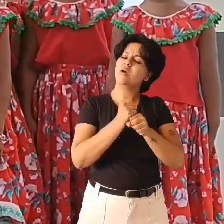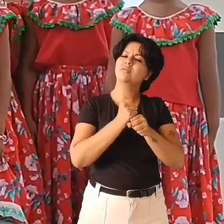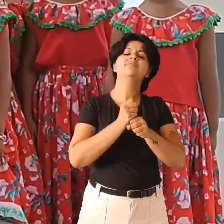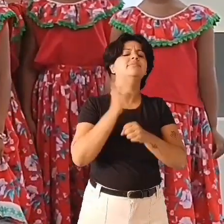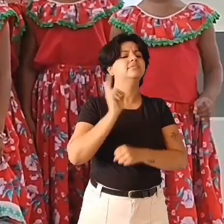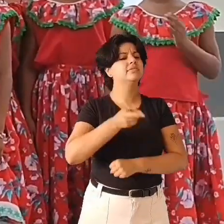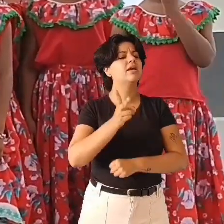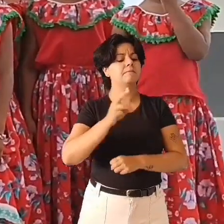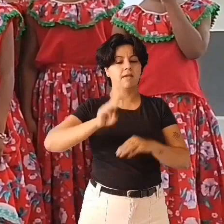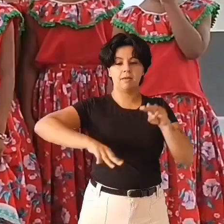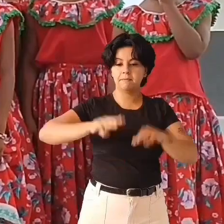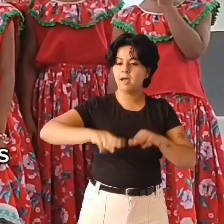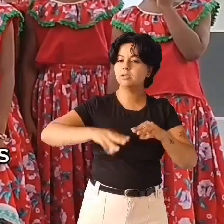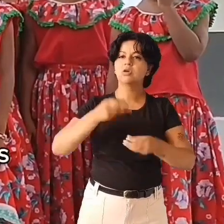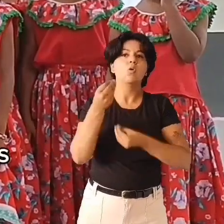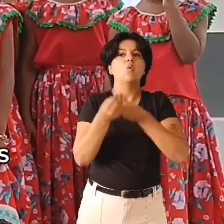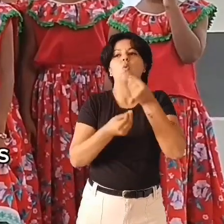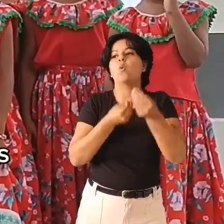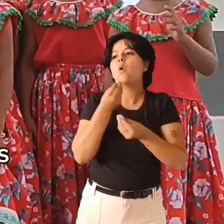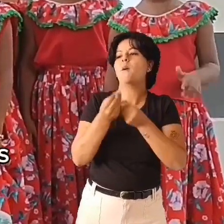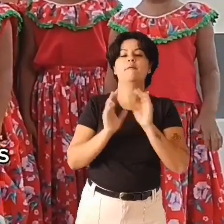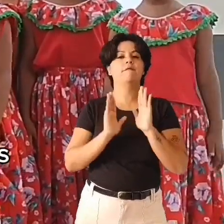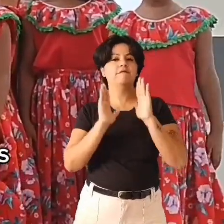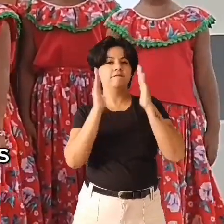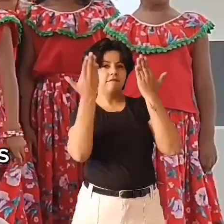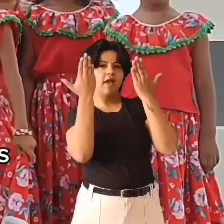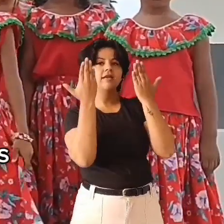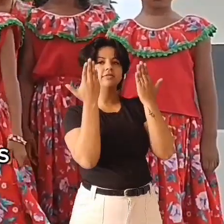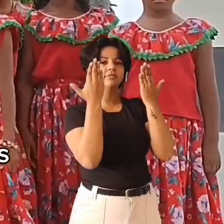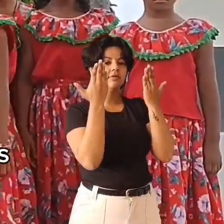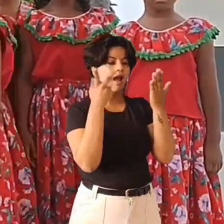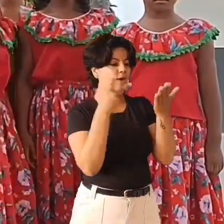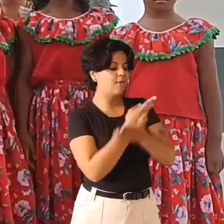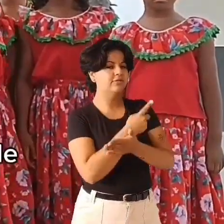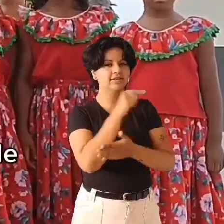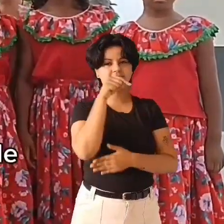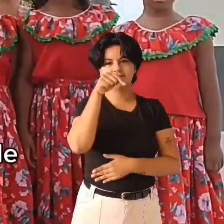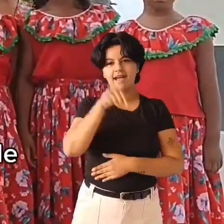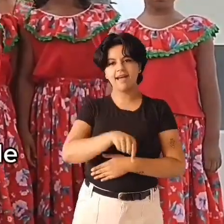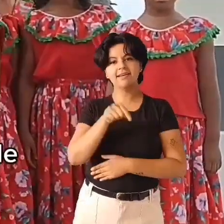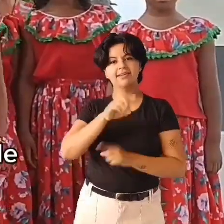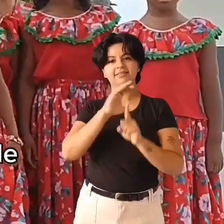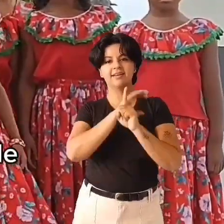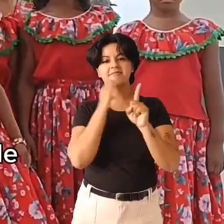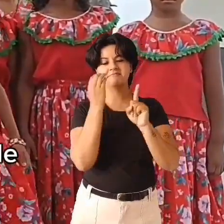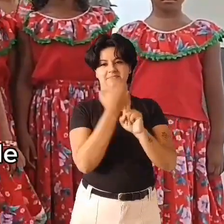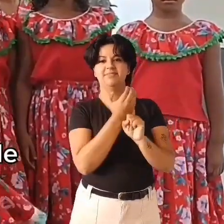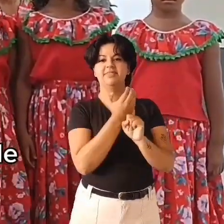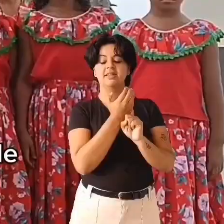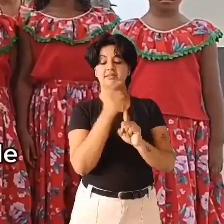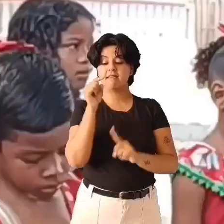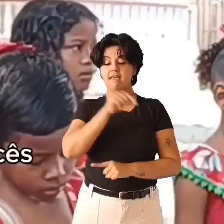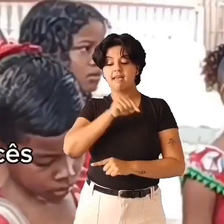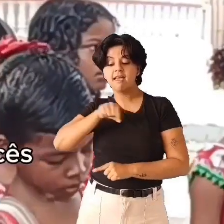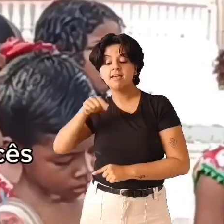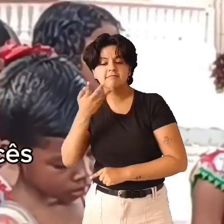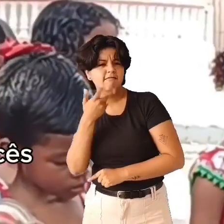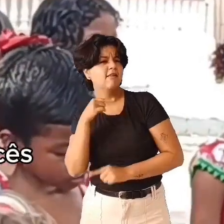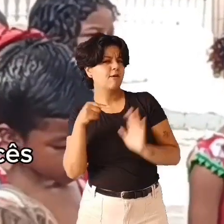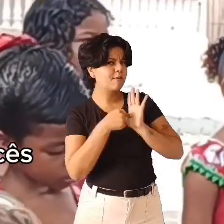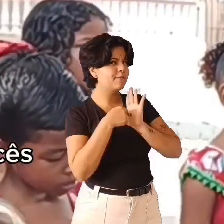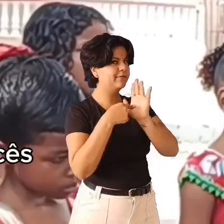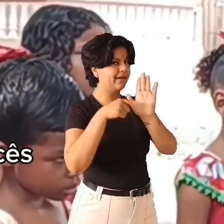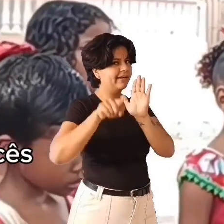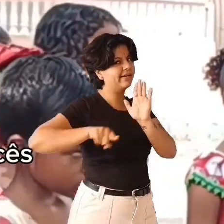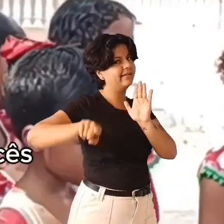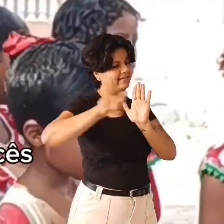todo, não só o Marabaixo, mas como fazer todas as nossas festas tradicionais daqui da nossa comunidade. E essas